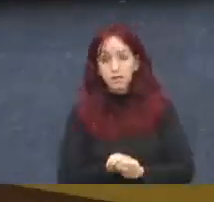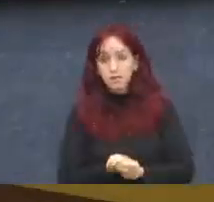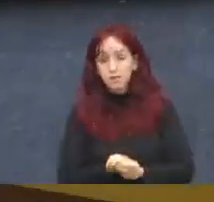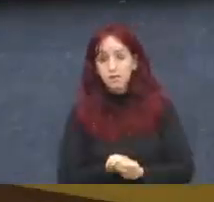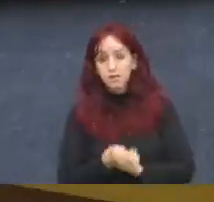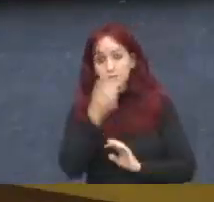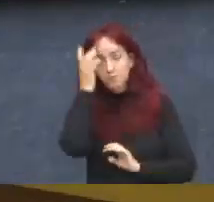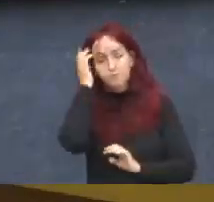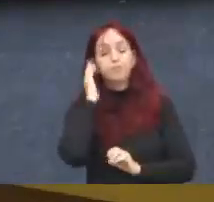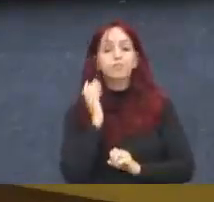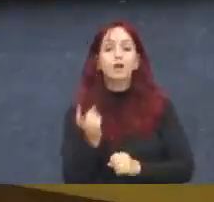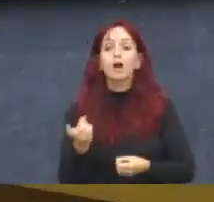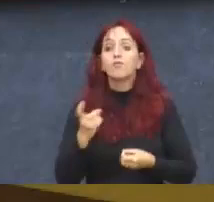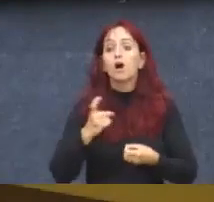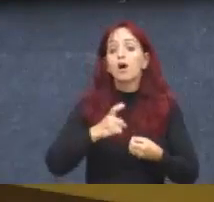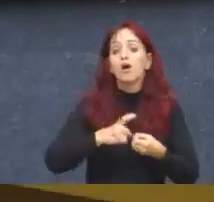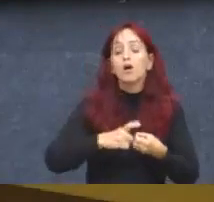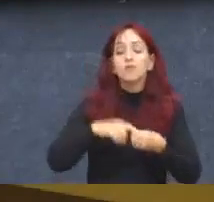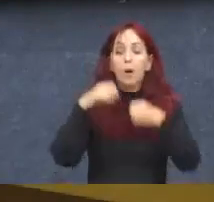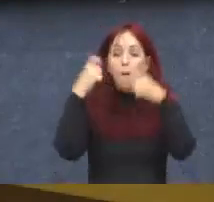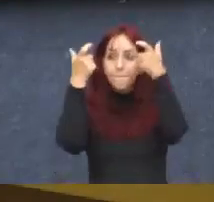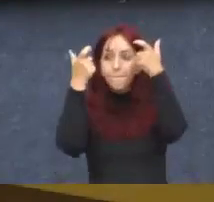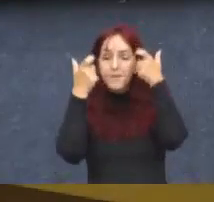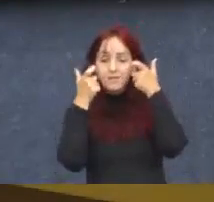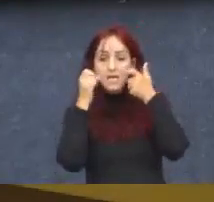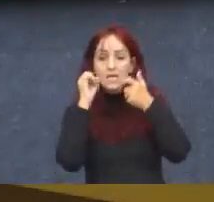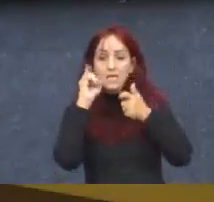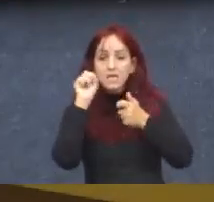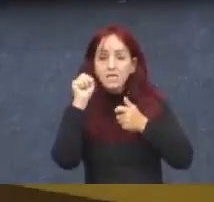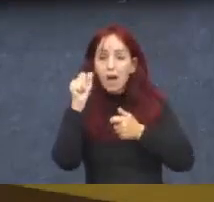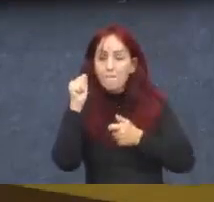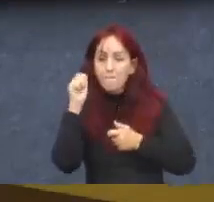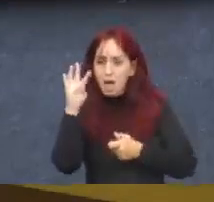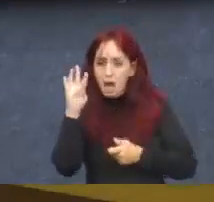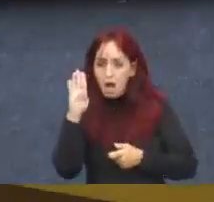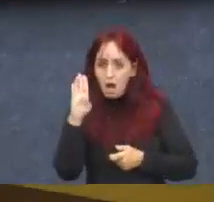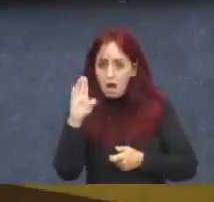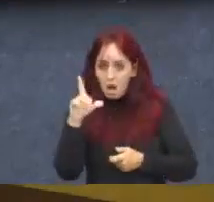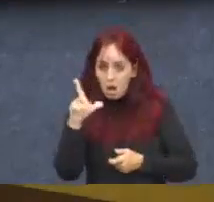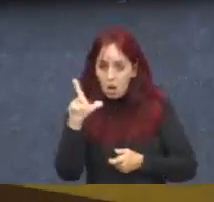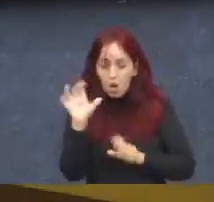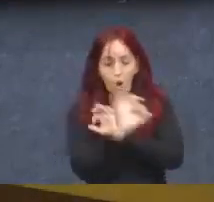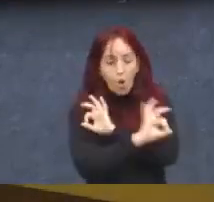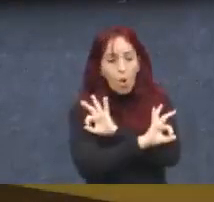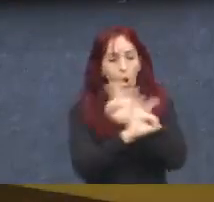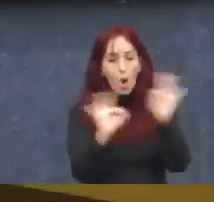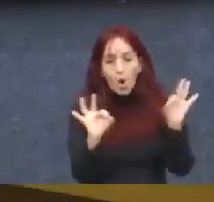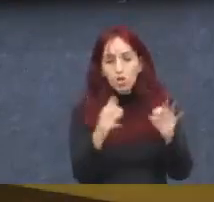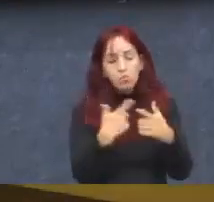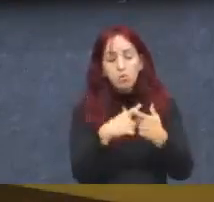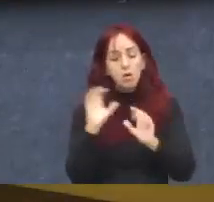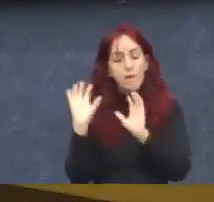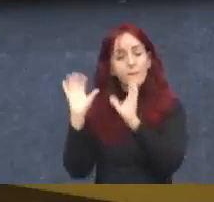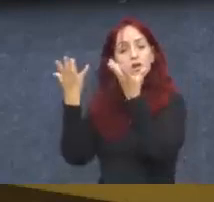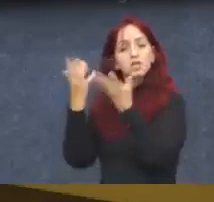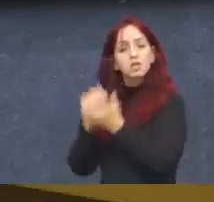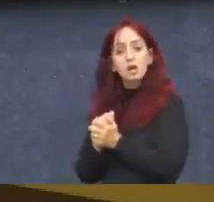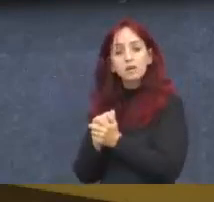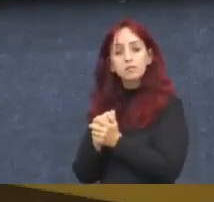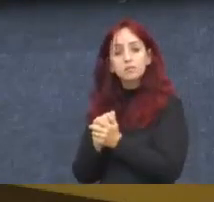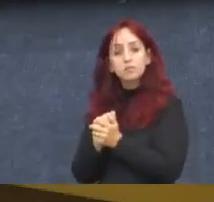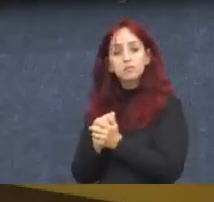revogação da medalha Princesa Isabel, ótimo. Ótimo. Para que homenagear uma